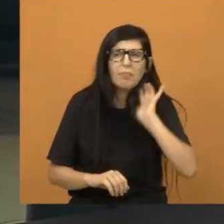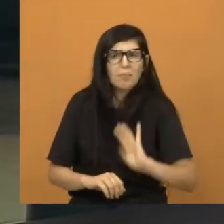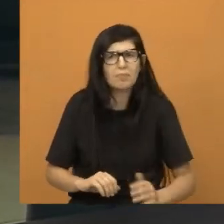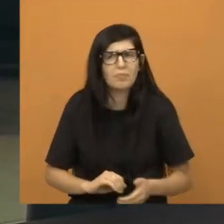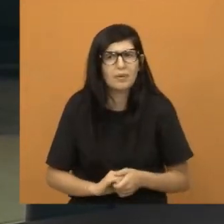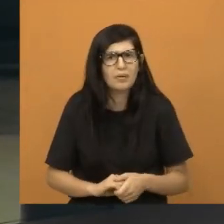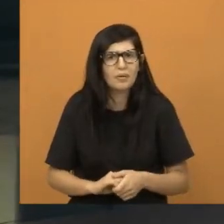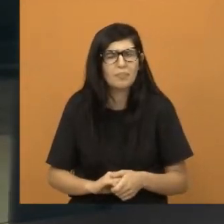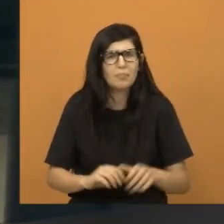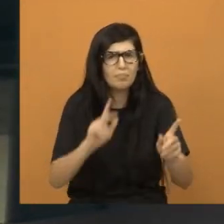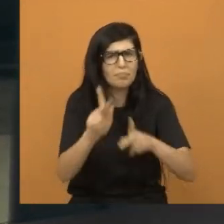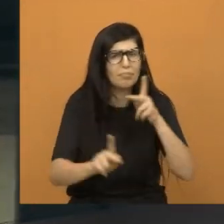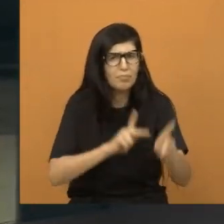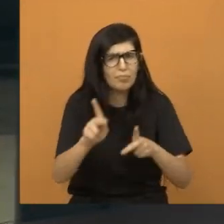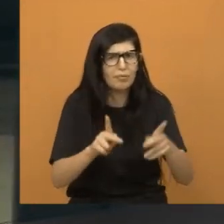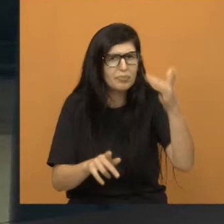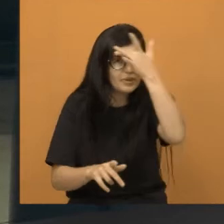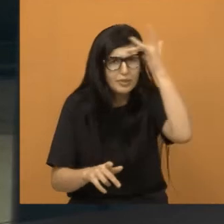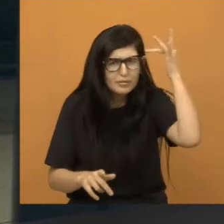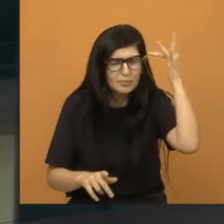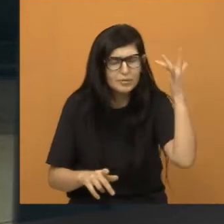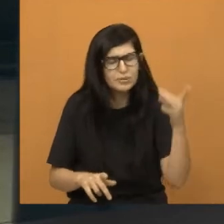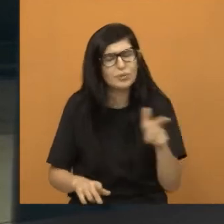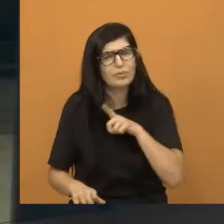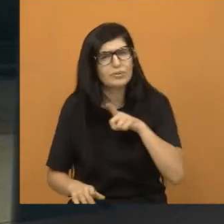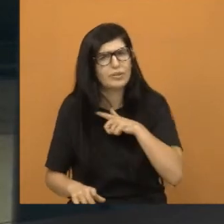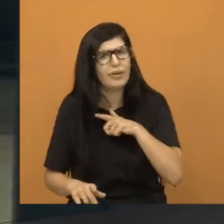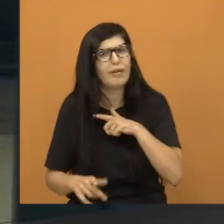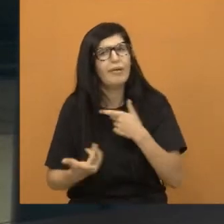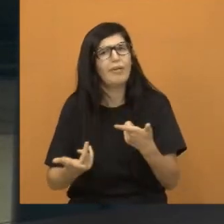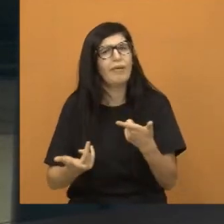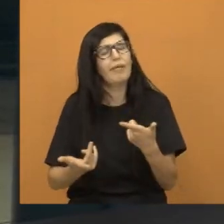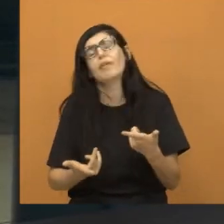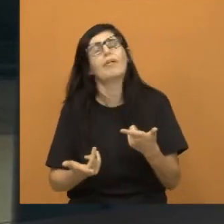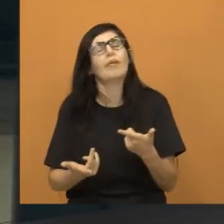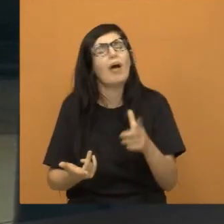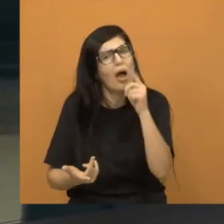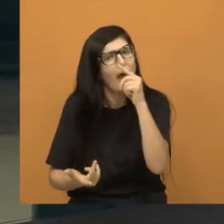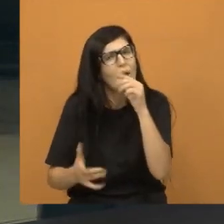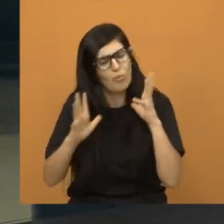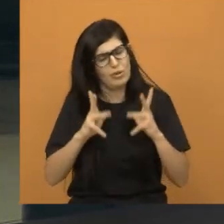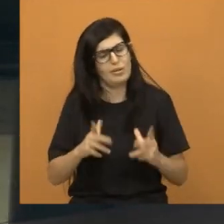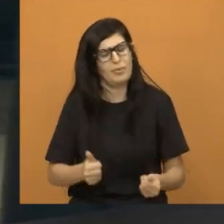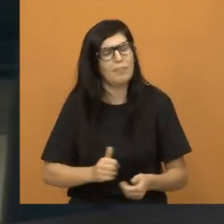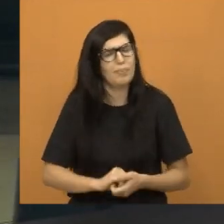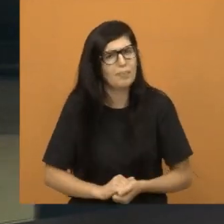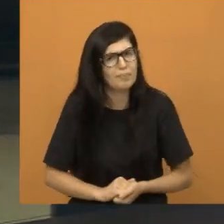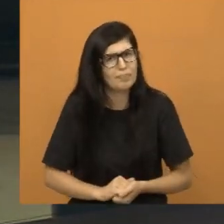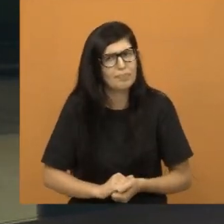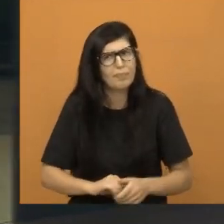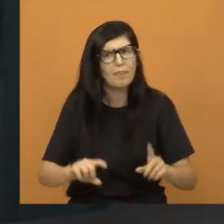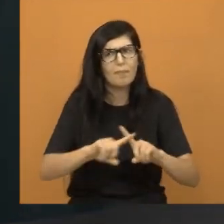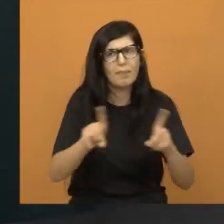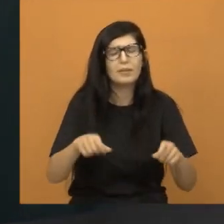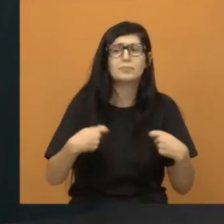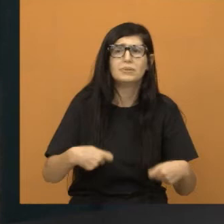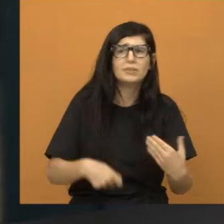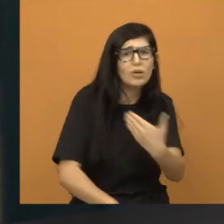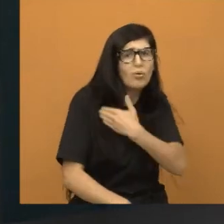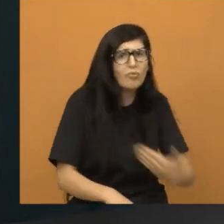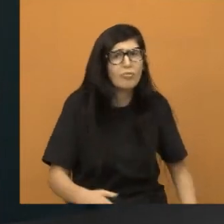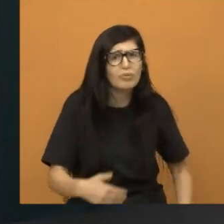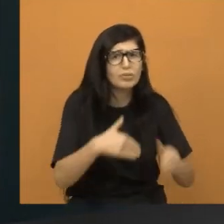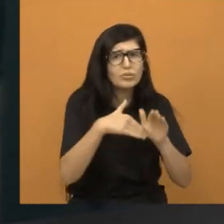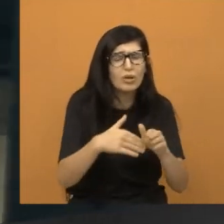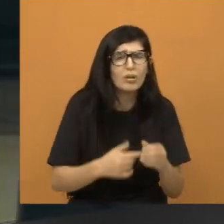ter acesso a um bem tão importante que é a água, né? Já que tem dinheiro, por que não fazer isso como o senhor muito bem fez na época que foi